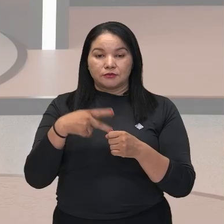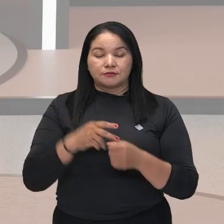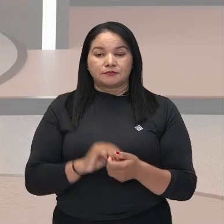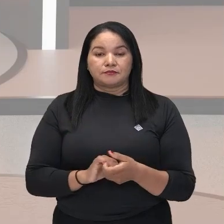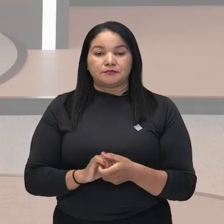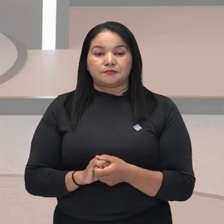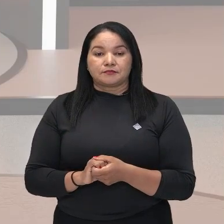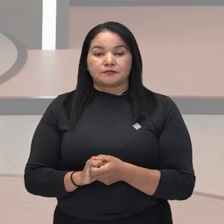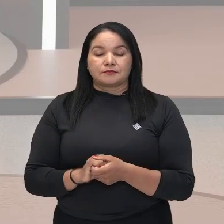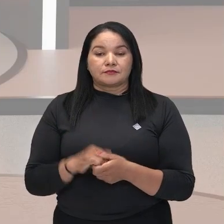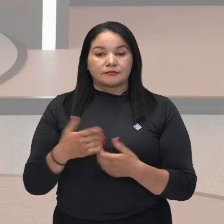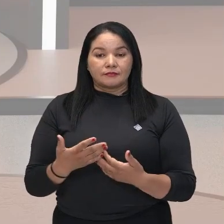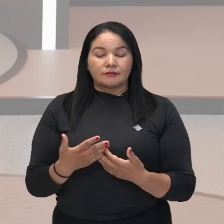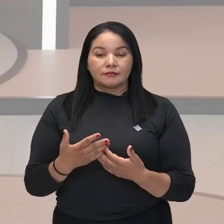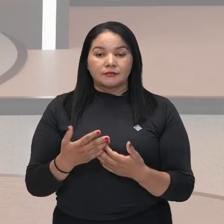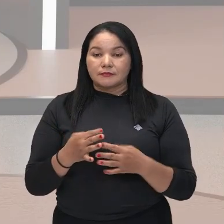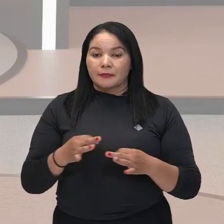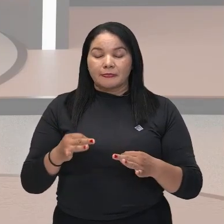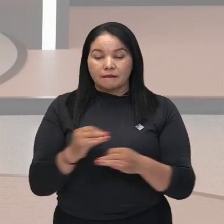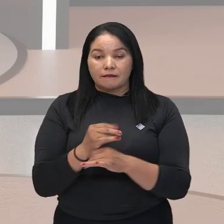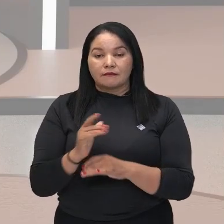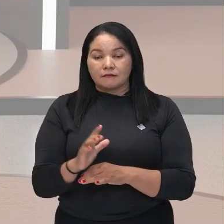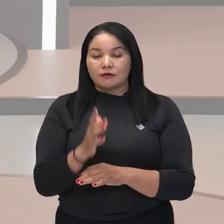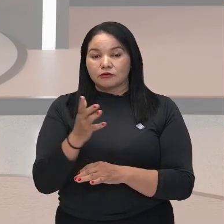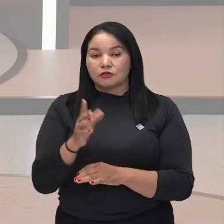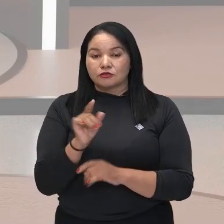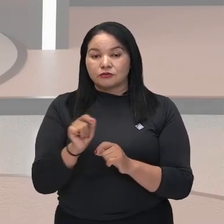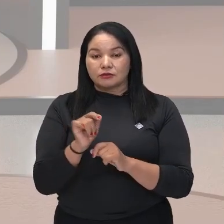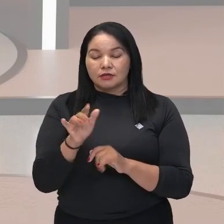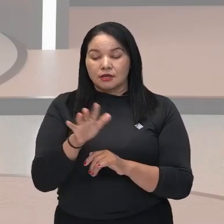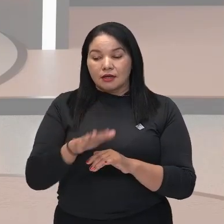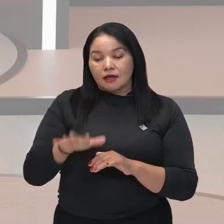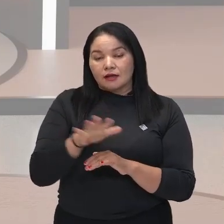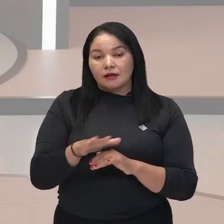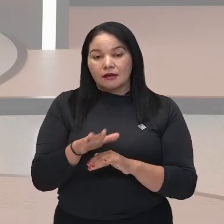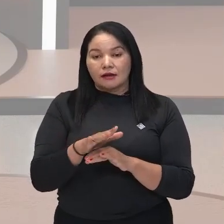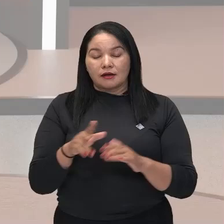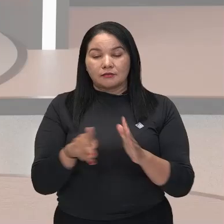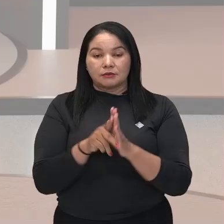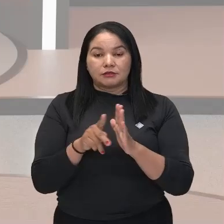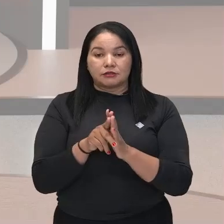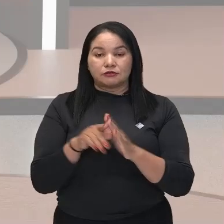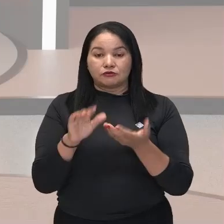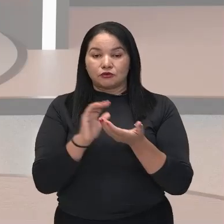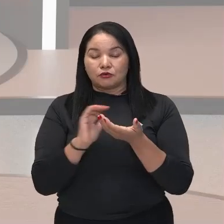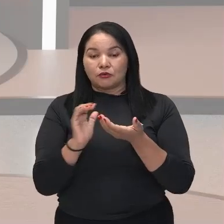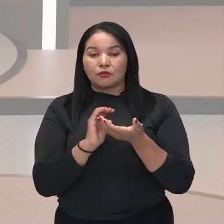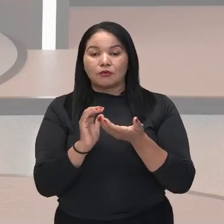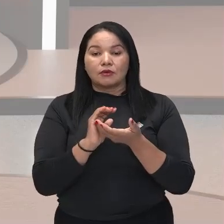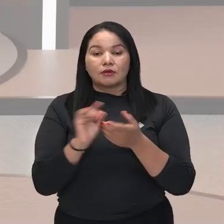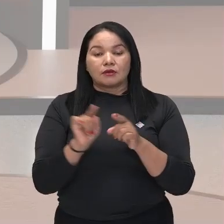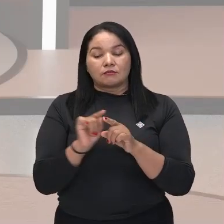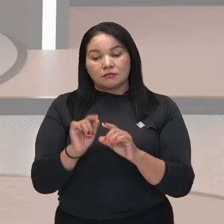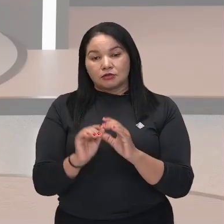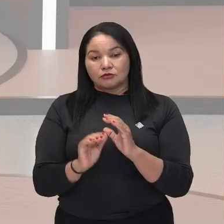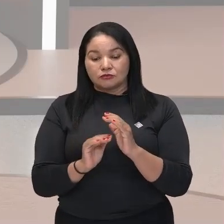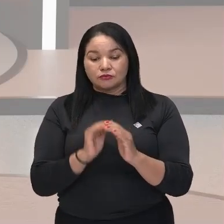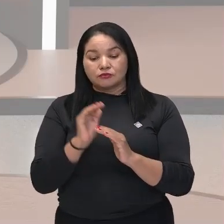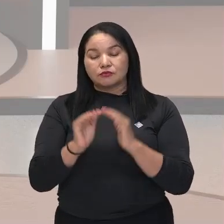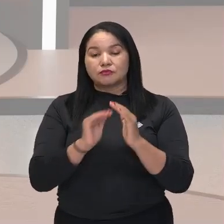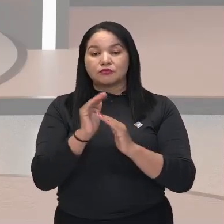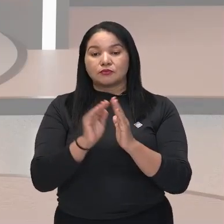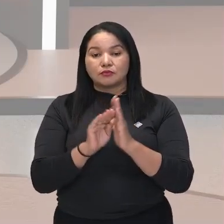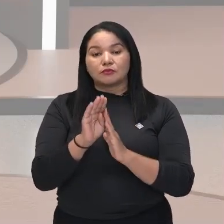Então, isso, vai fazer com que essas áreas, gente, do Oriente Médio, acabe surgindo aí